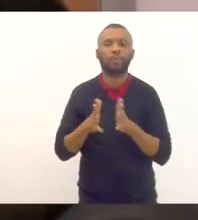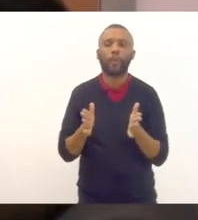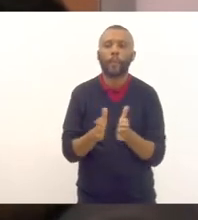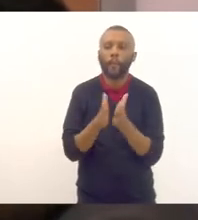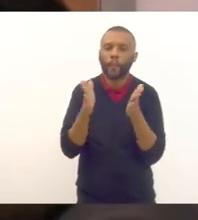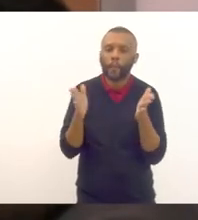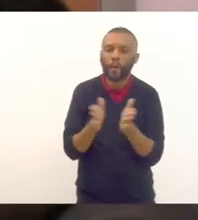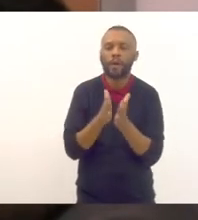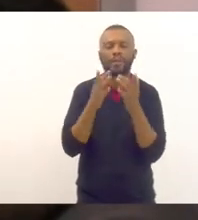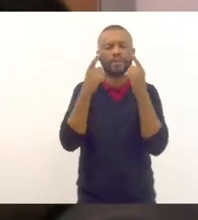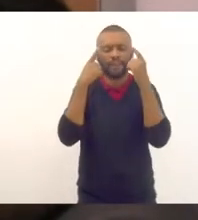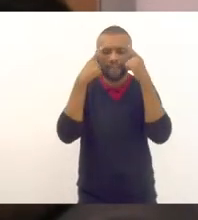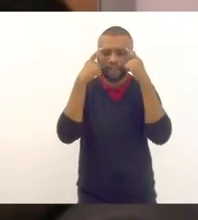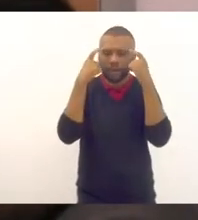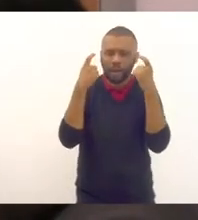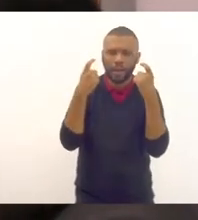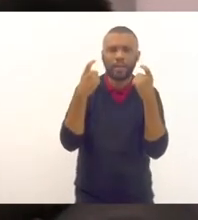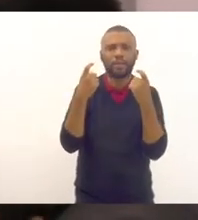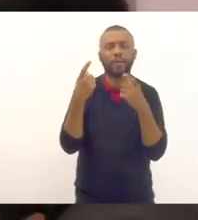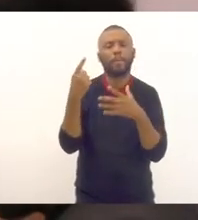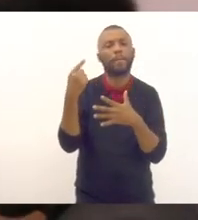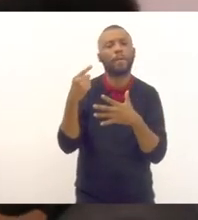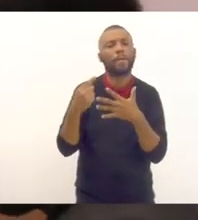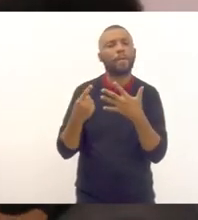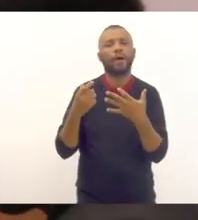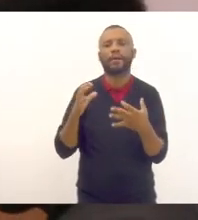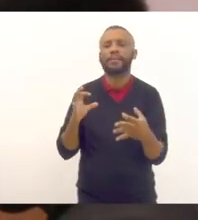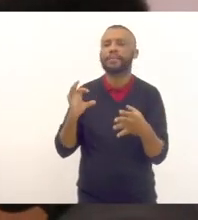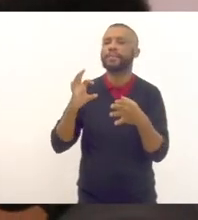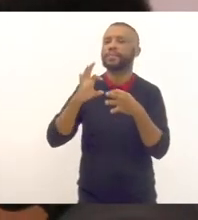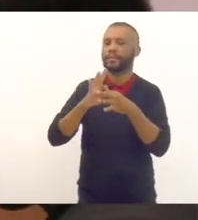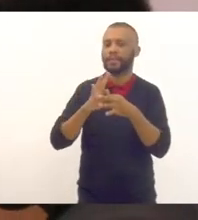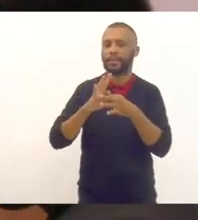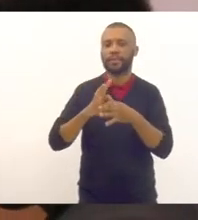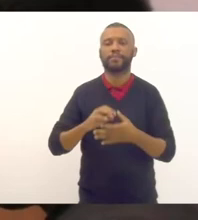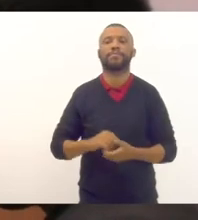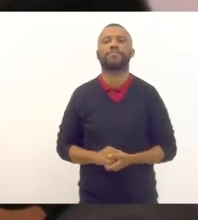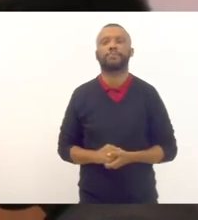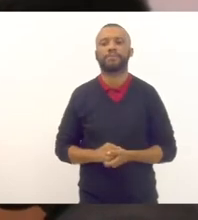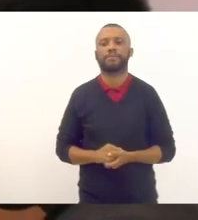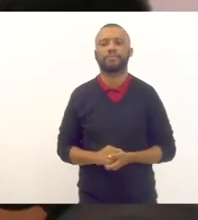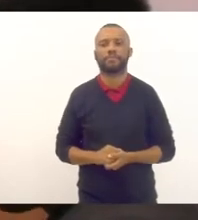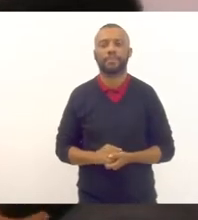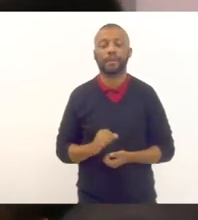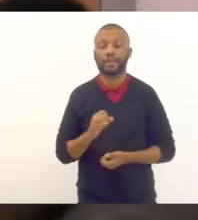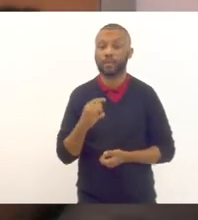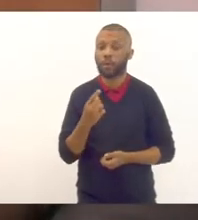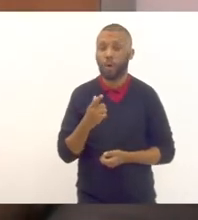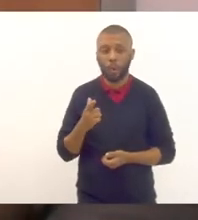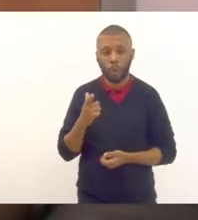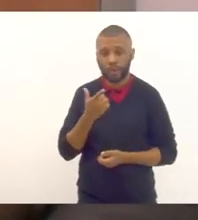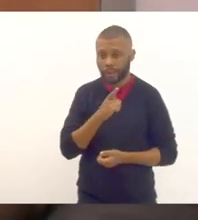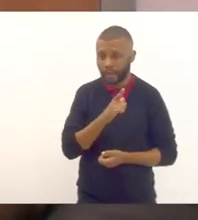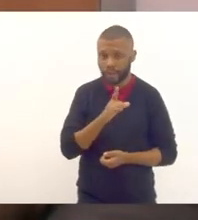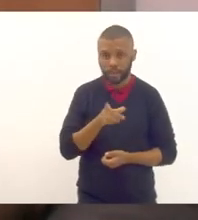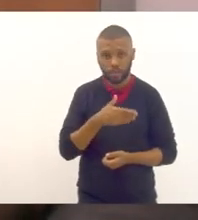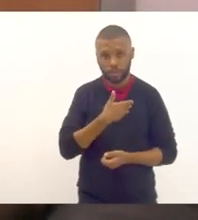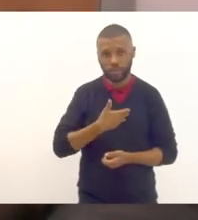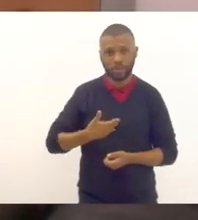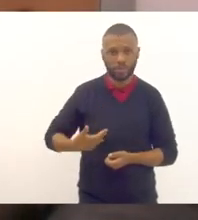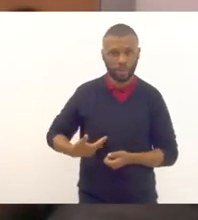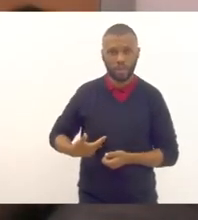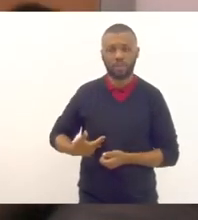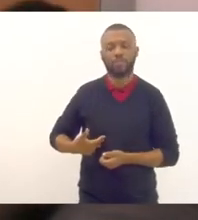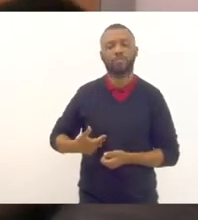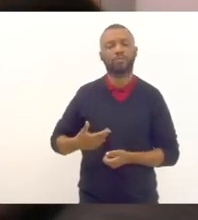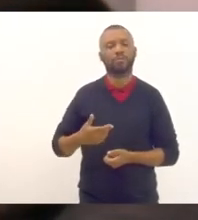pobreza, violência, isso tudo está interligado. Se a gente consegue um estado ou uma